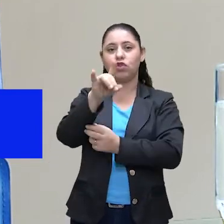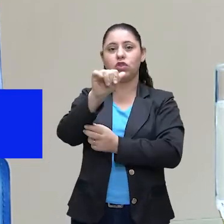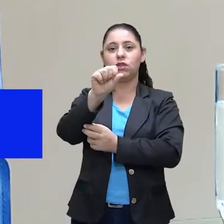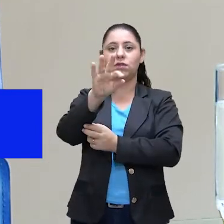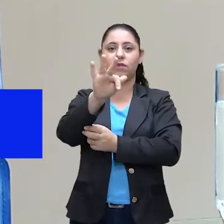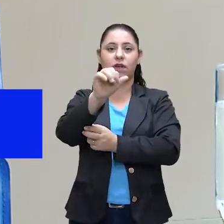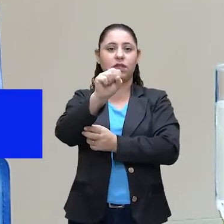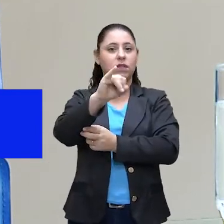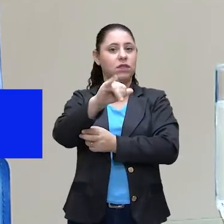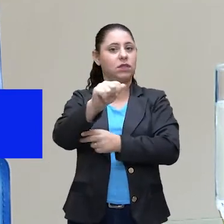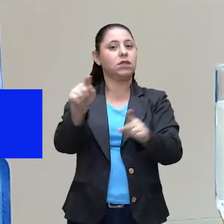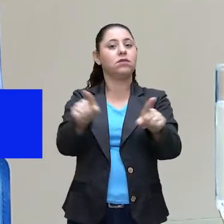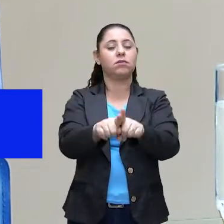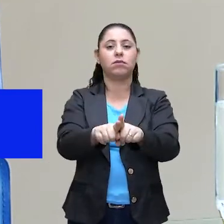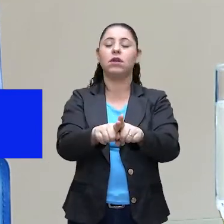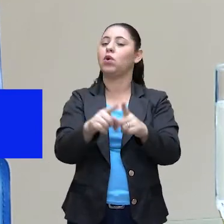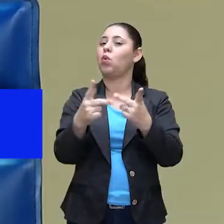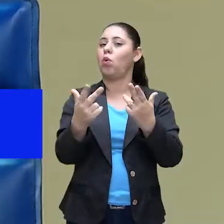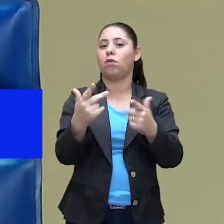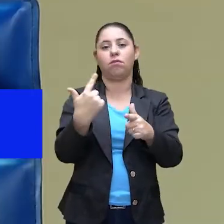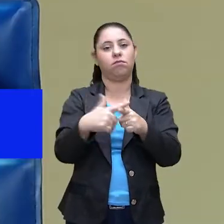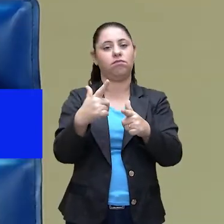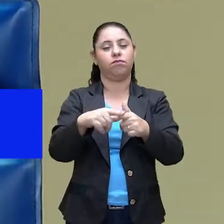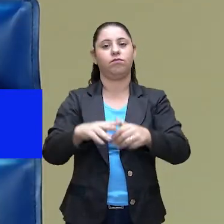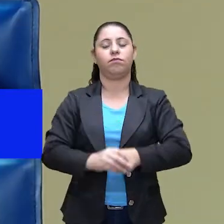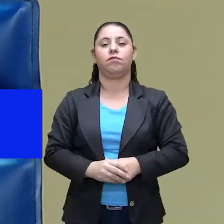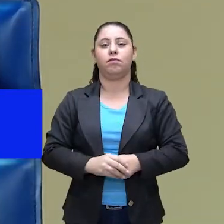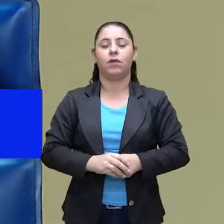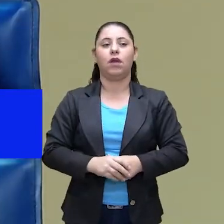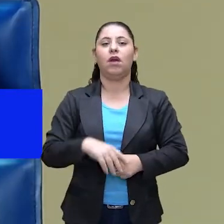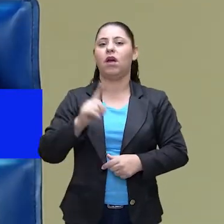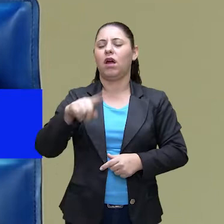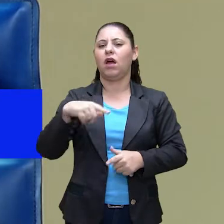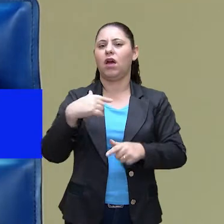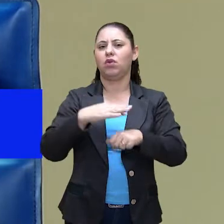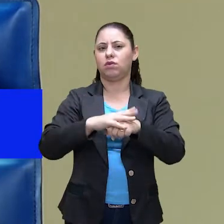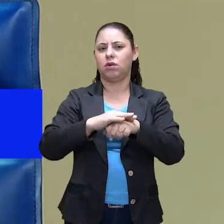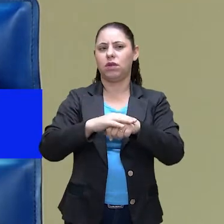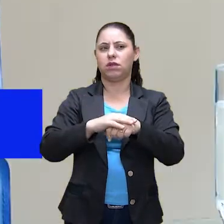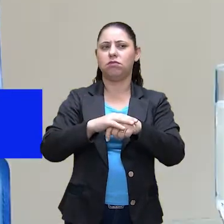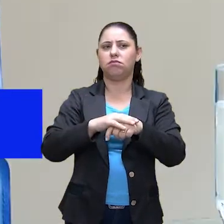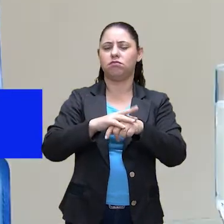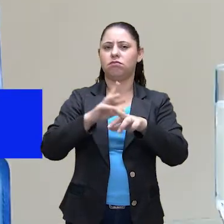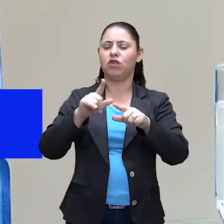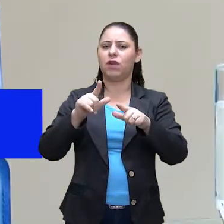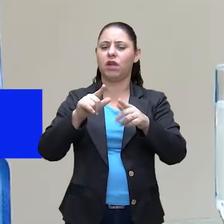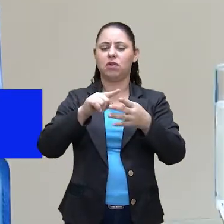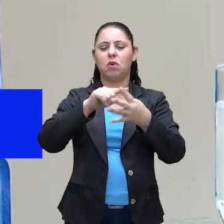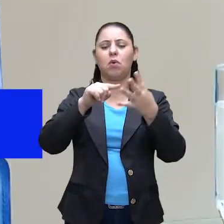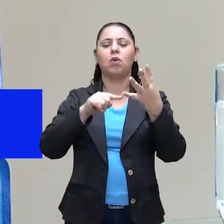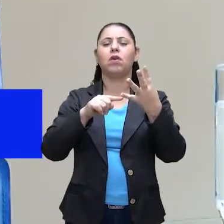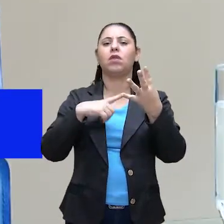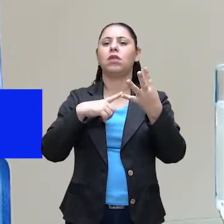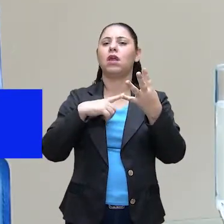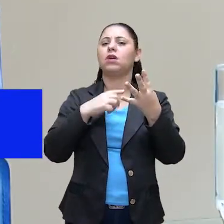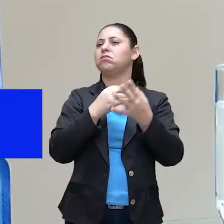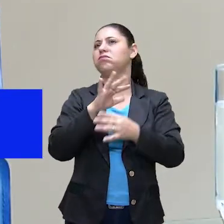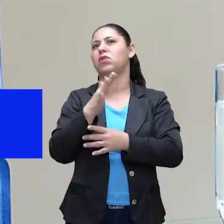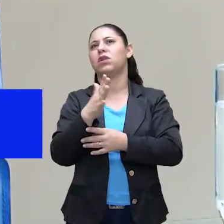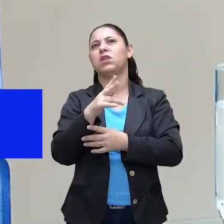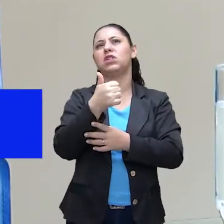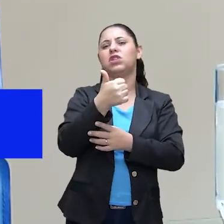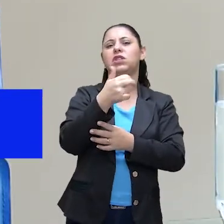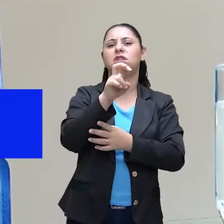linguagem, mas que tem o mesmo impacto. Os quadros de afasia, eles são variados? Sim, na realidade nós temos em torno